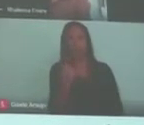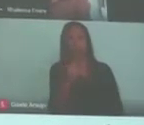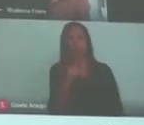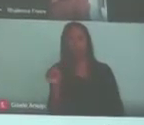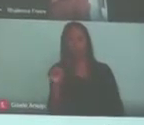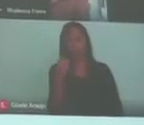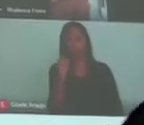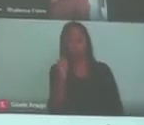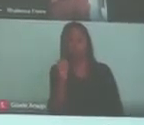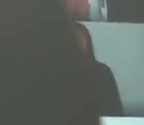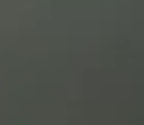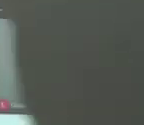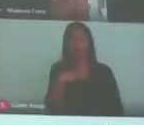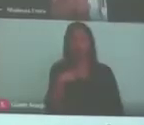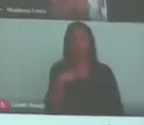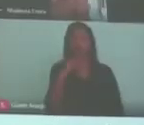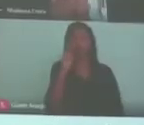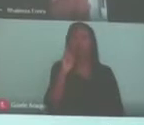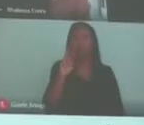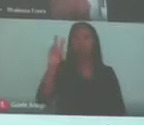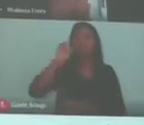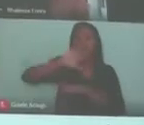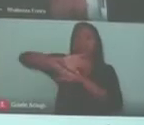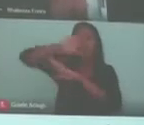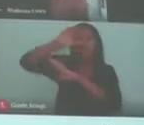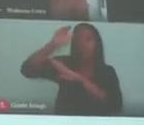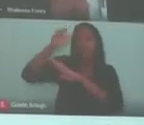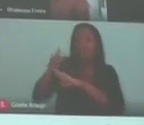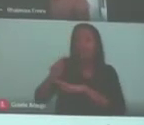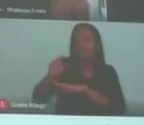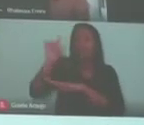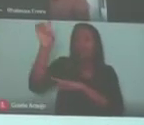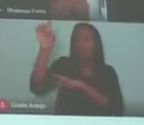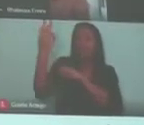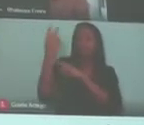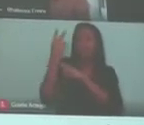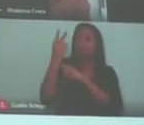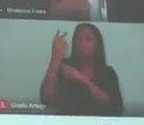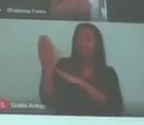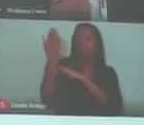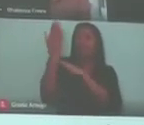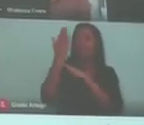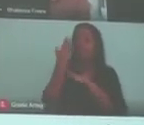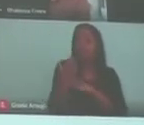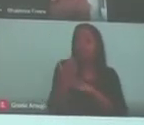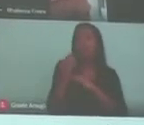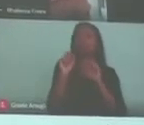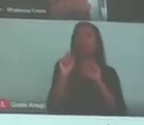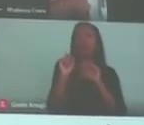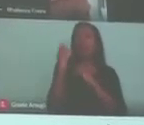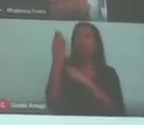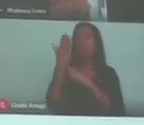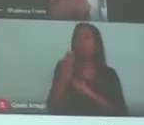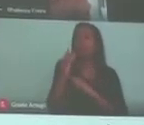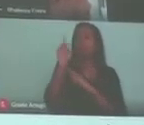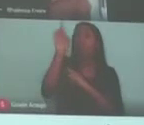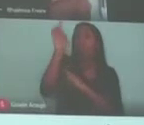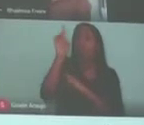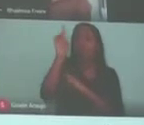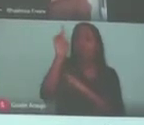Eleva os olhos para os montes, de onde virá o meu socorro. O meu socorro vem do Senhor, que fez o céu e a terra. Ele